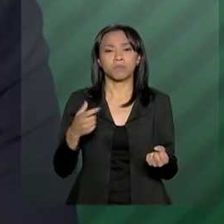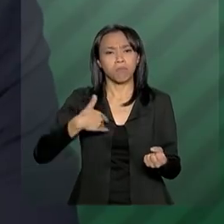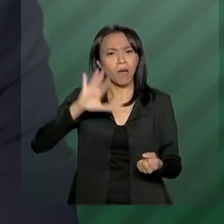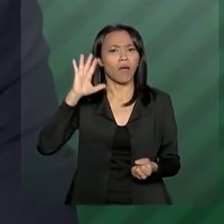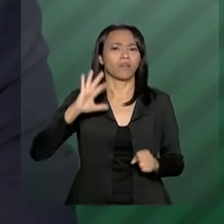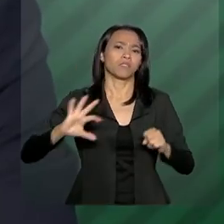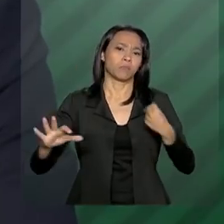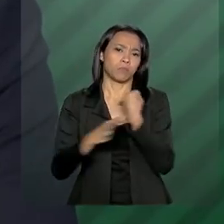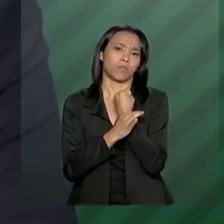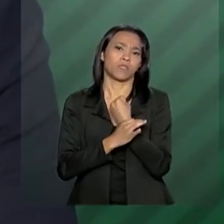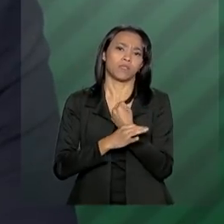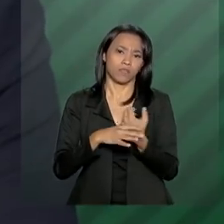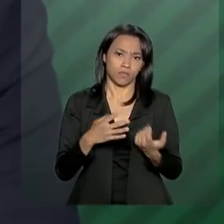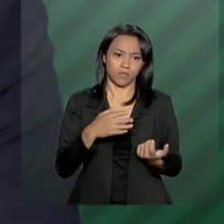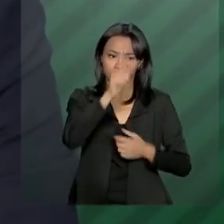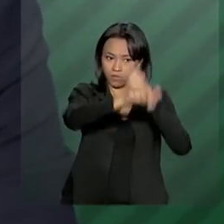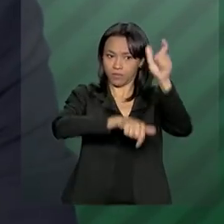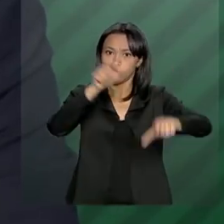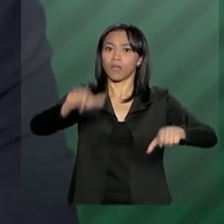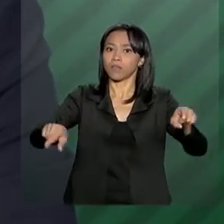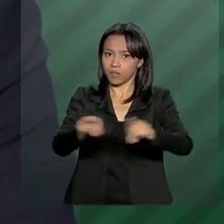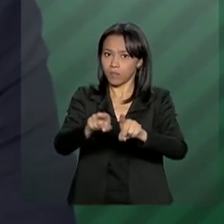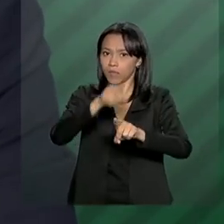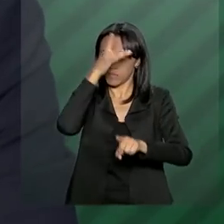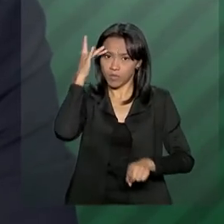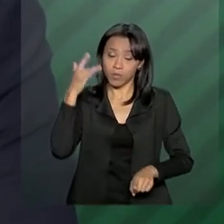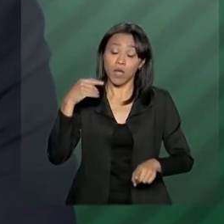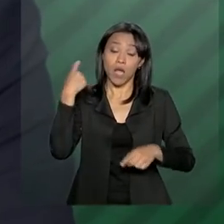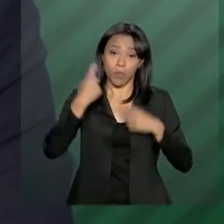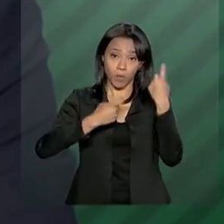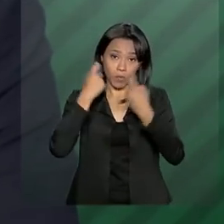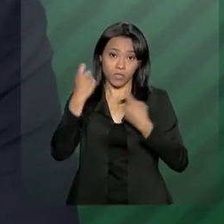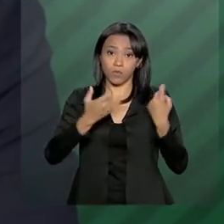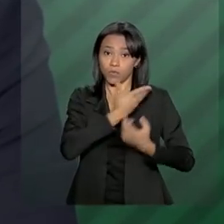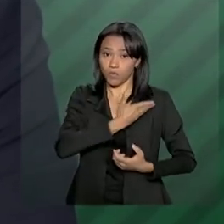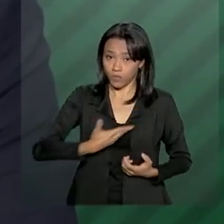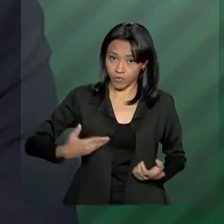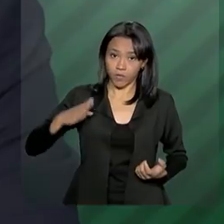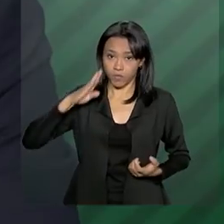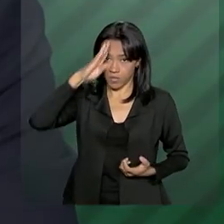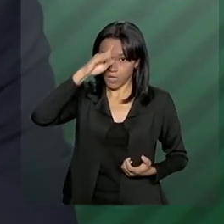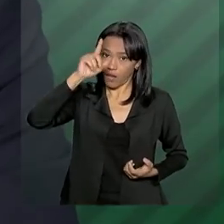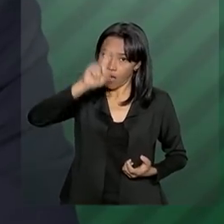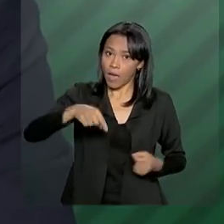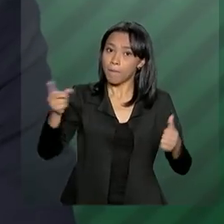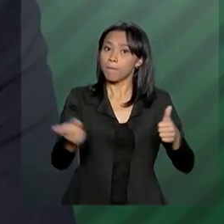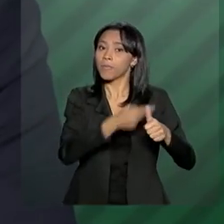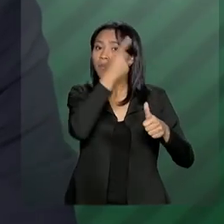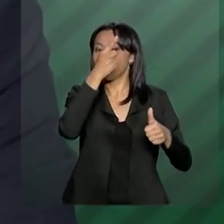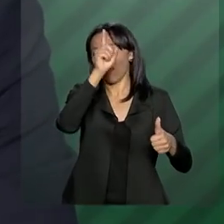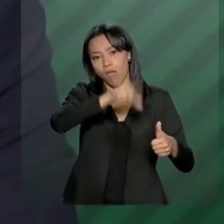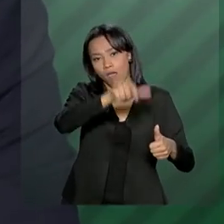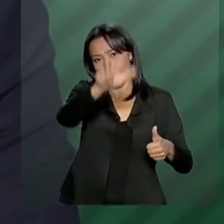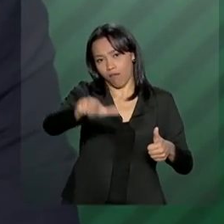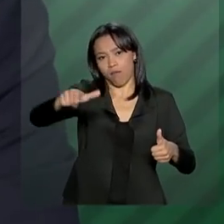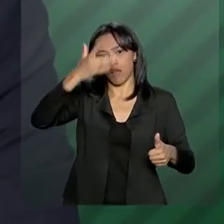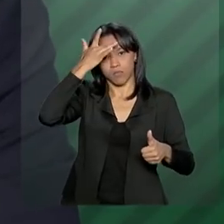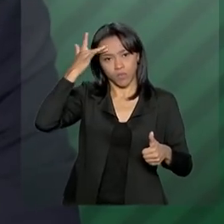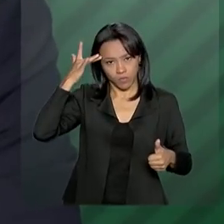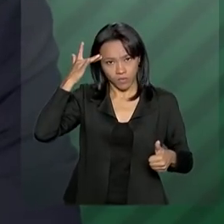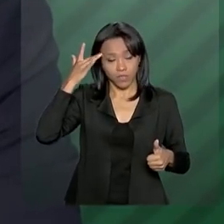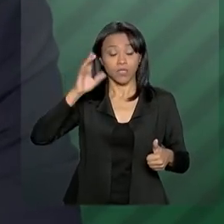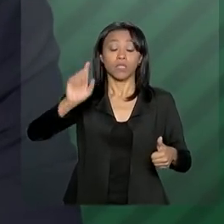proteção das pessoas. A preocupação que o governo Bolsonaro tem, a número um, é com as pessoas. Depois nós